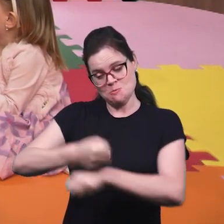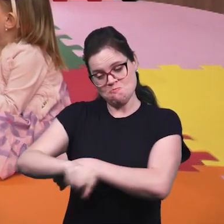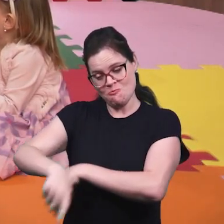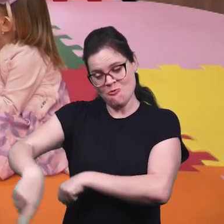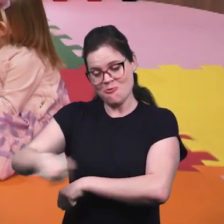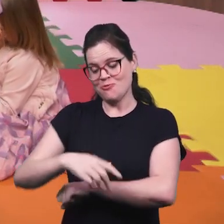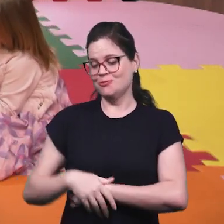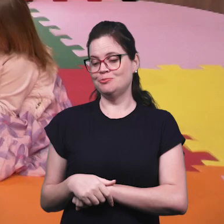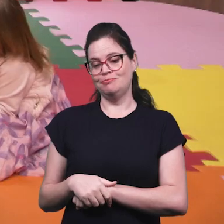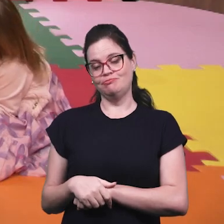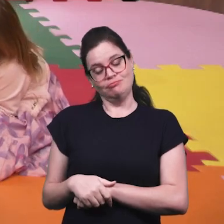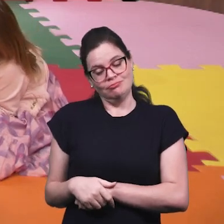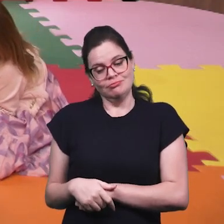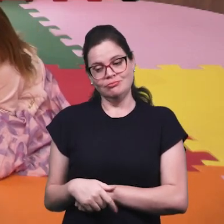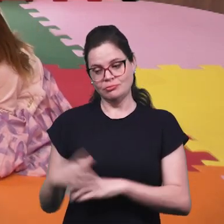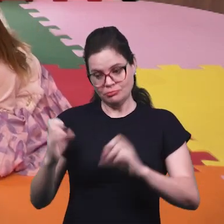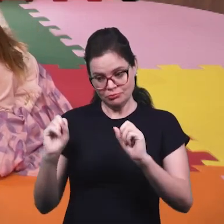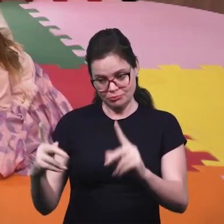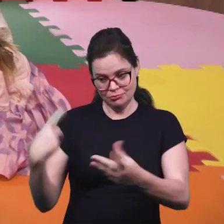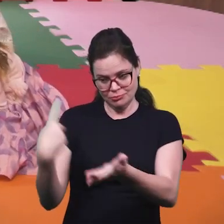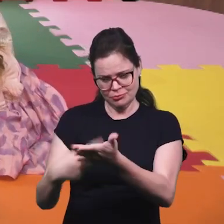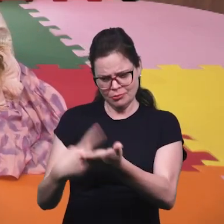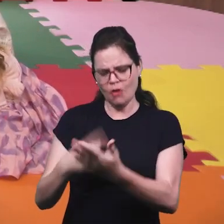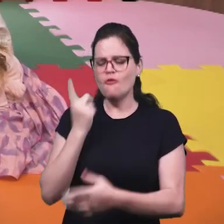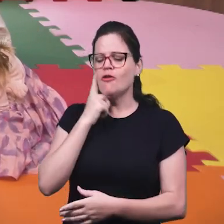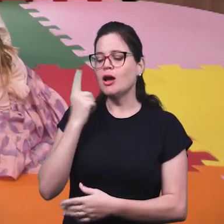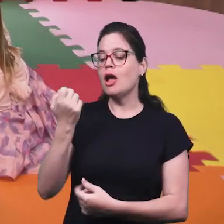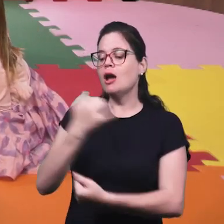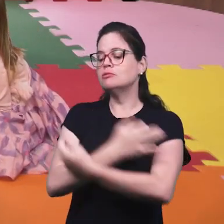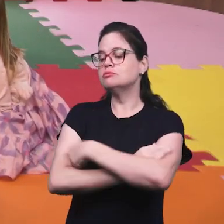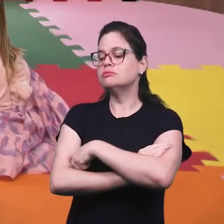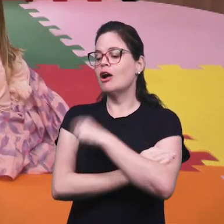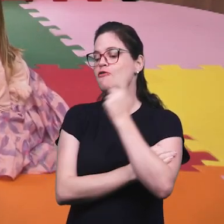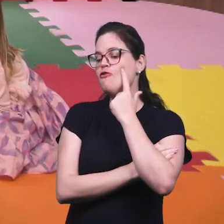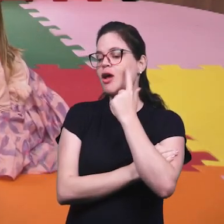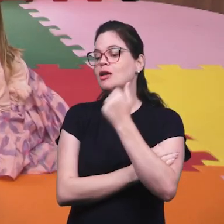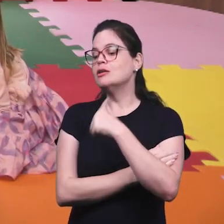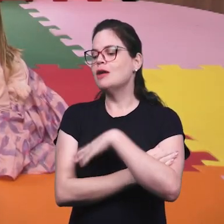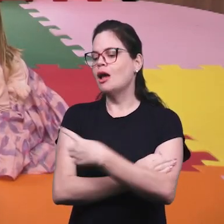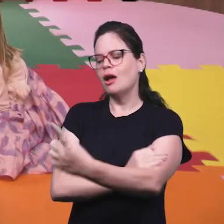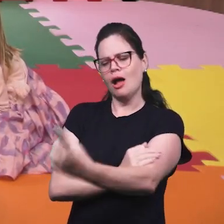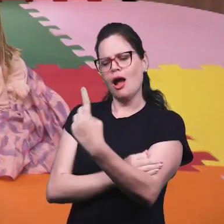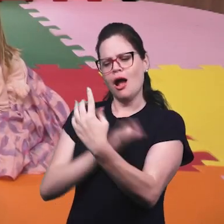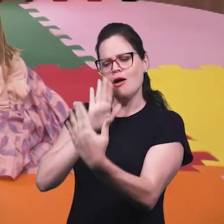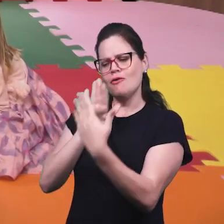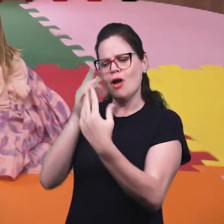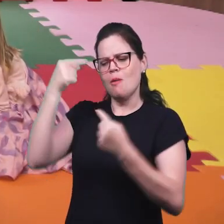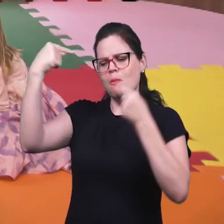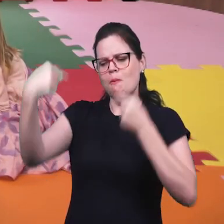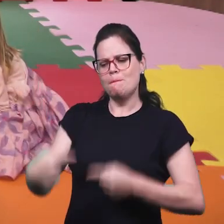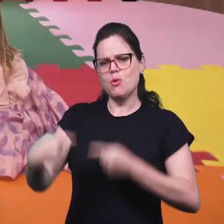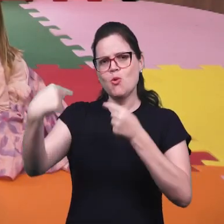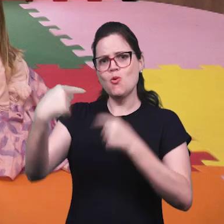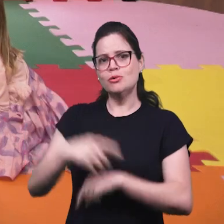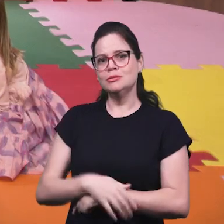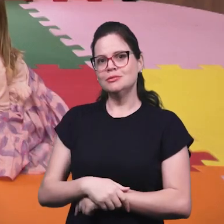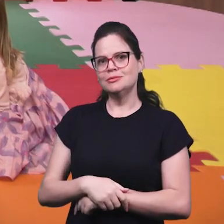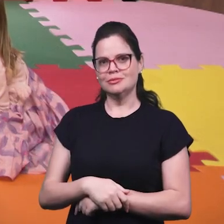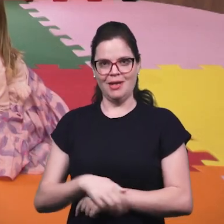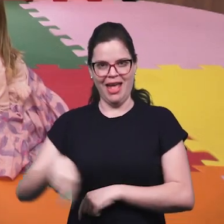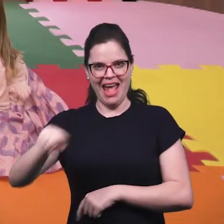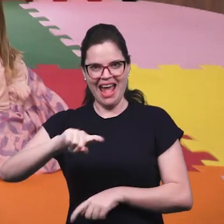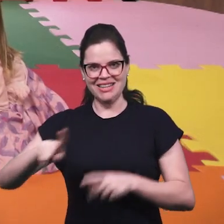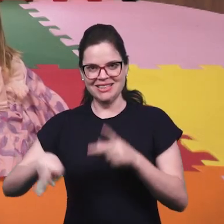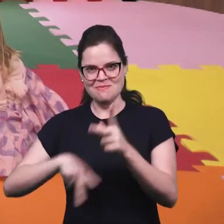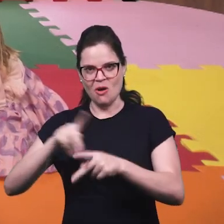nós vamos ser servos do povo de Israel. Escolha um homem. Você acha que alguém no exército de Israel tinha